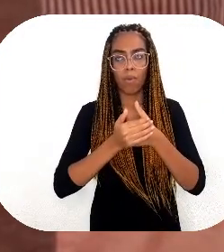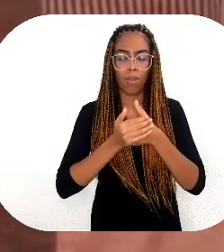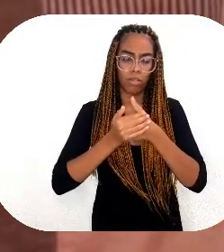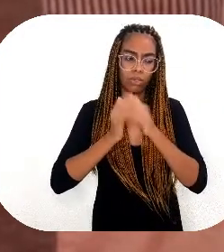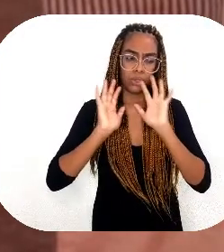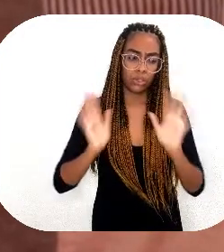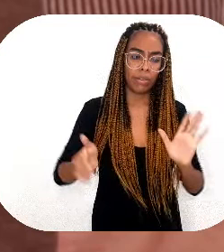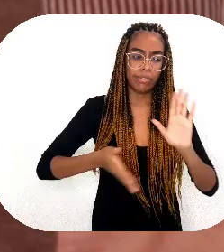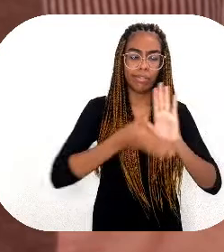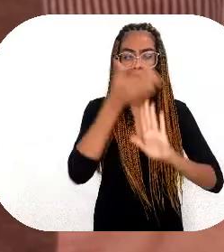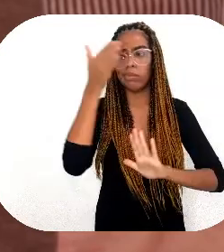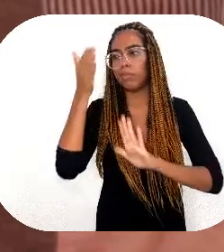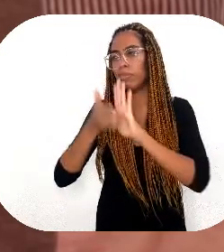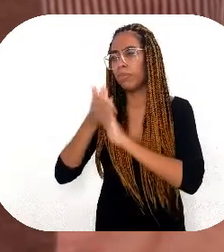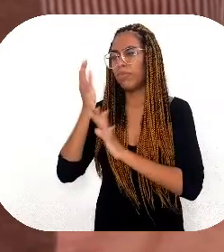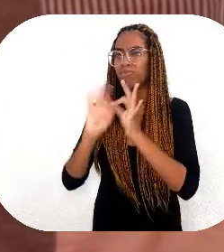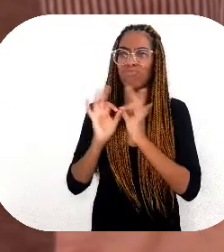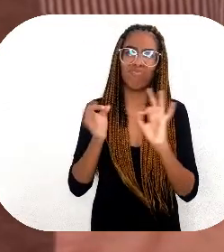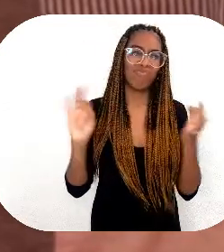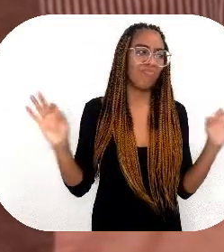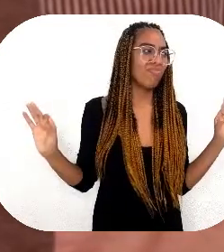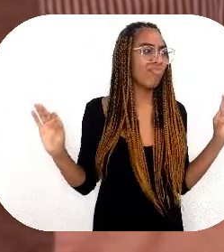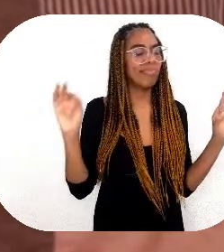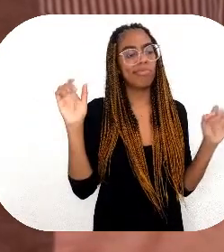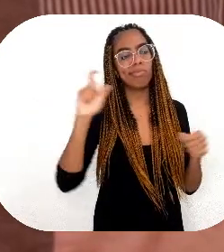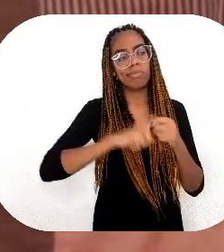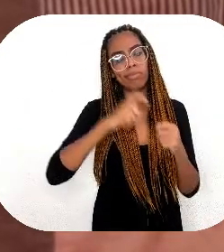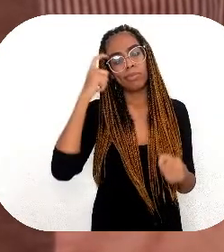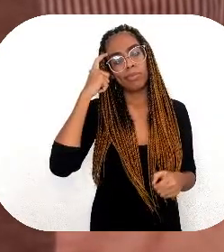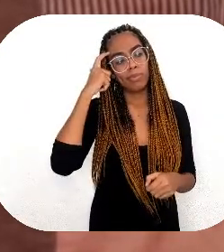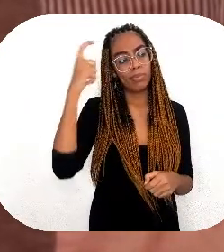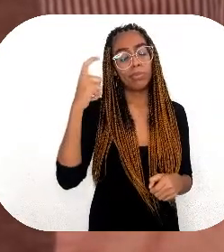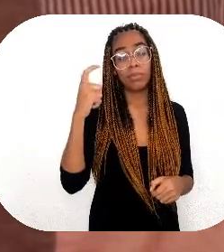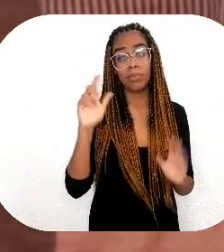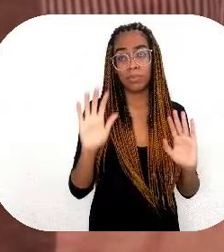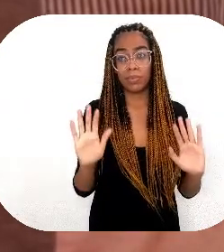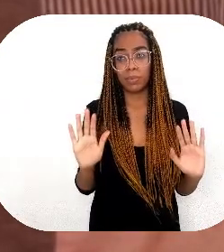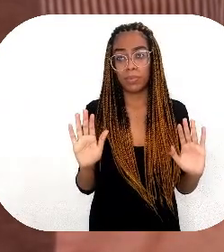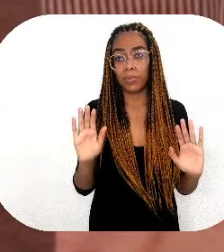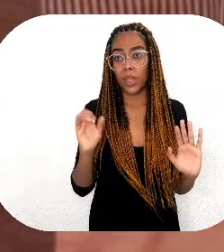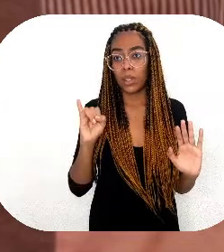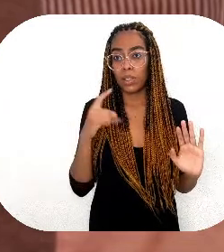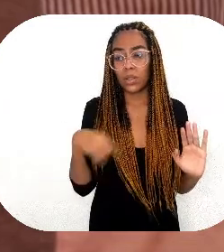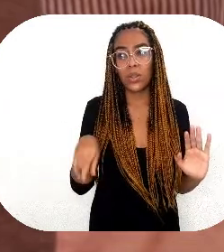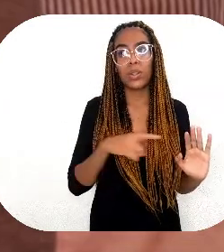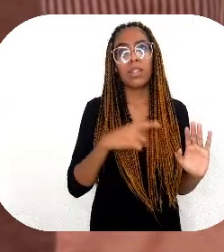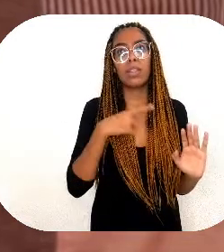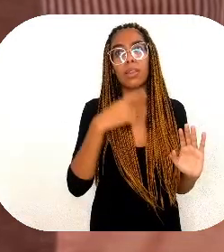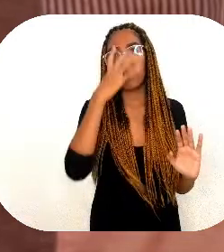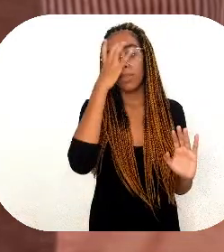Quando terminou a viagem que fez, a longa viagem, Anansi voltou e pensou: